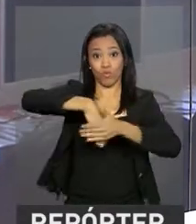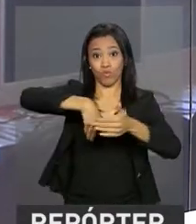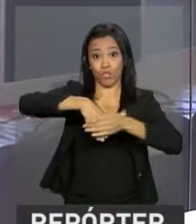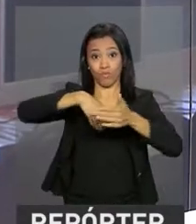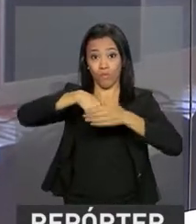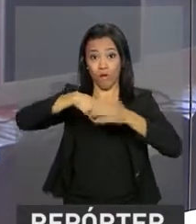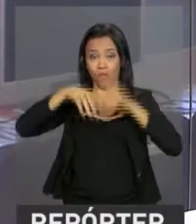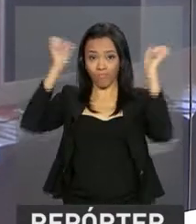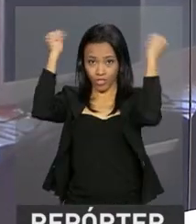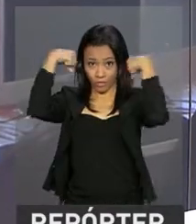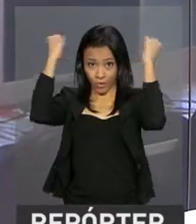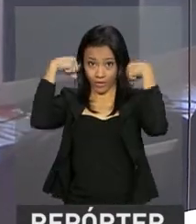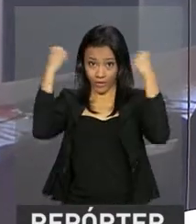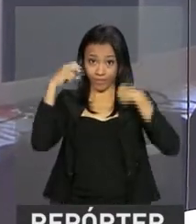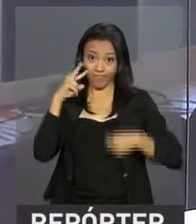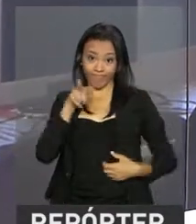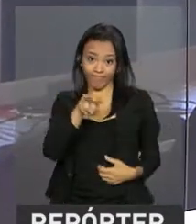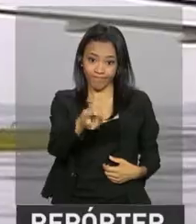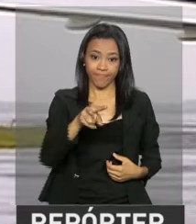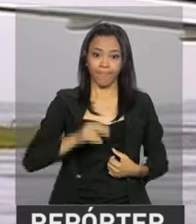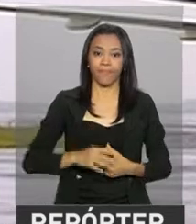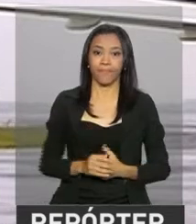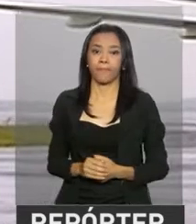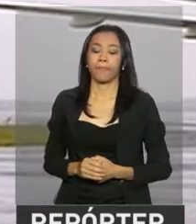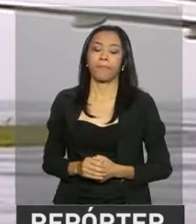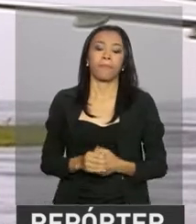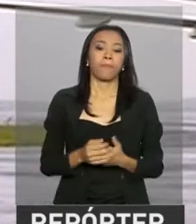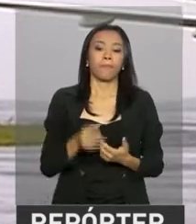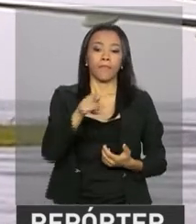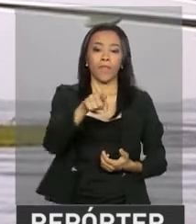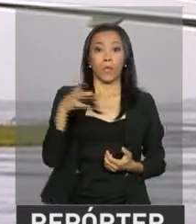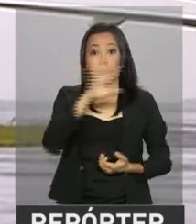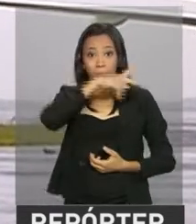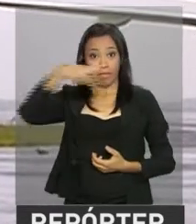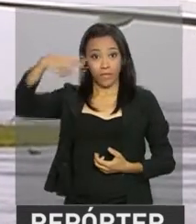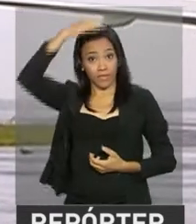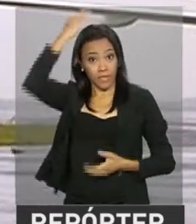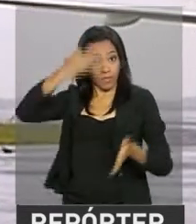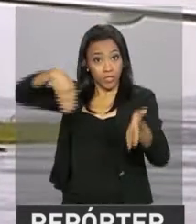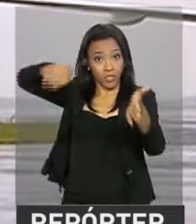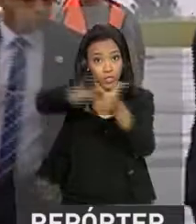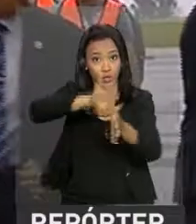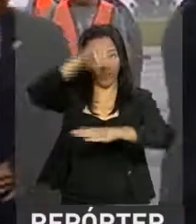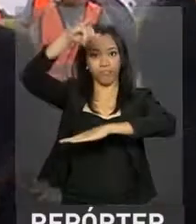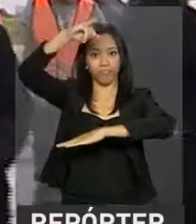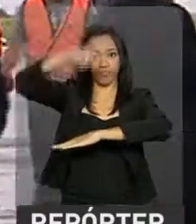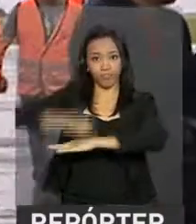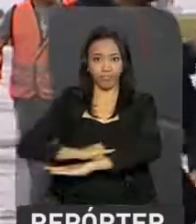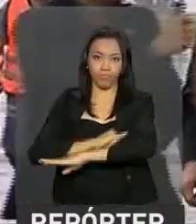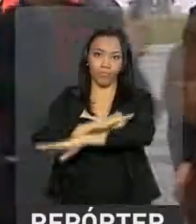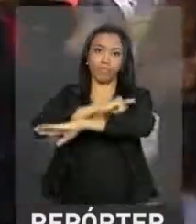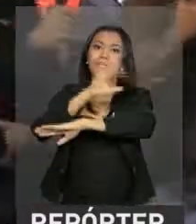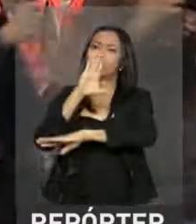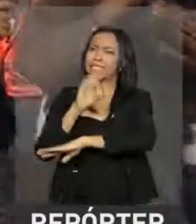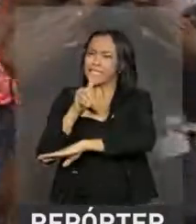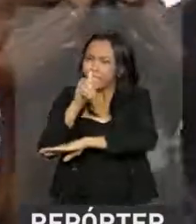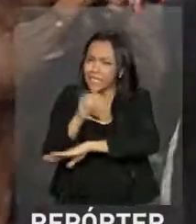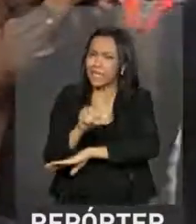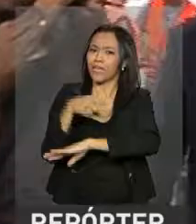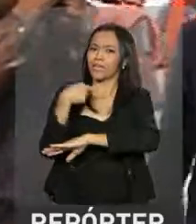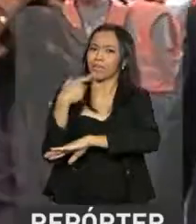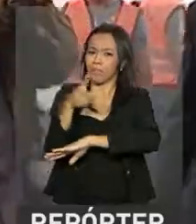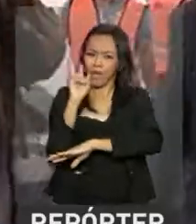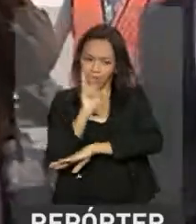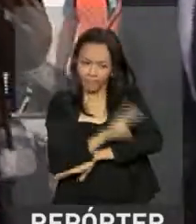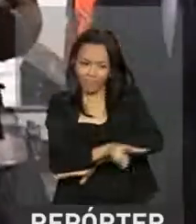tomou conta da Arena Condá. O presidente Michel Temer chegou cedo ao aeroporto de Chapecó para recepcionar os corpos